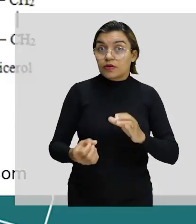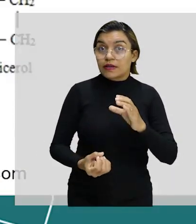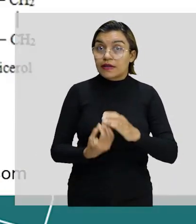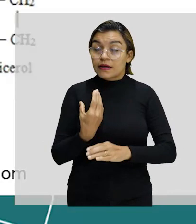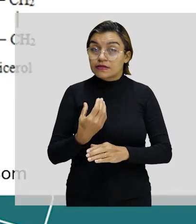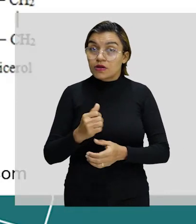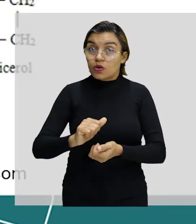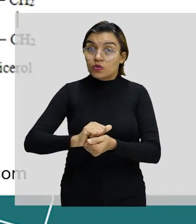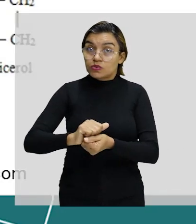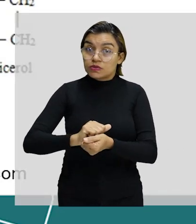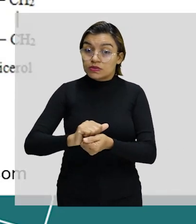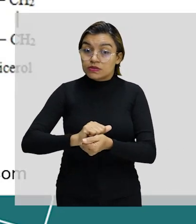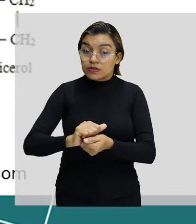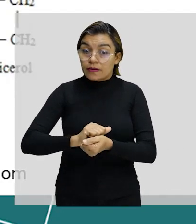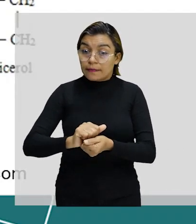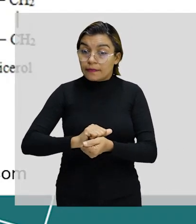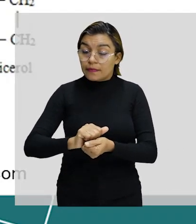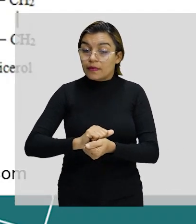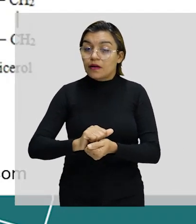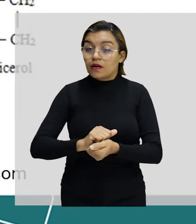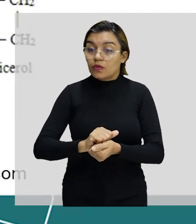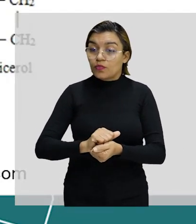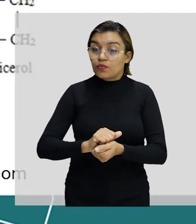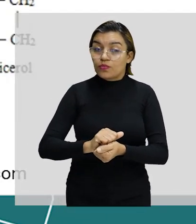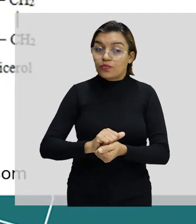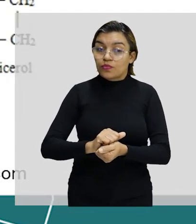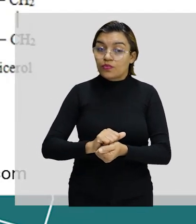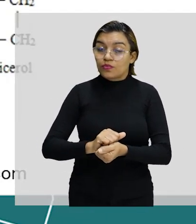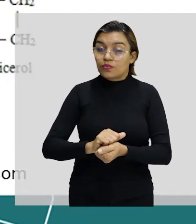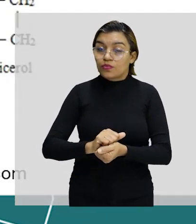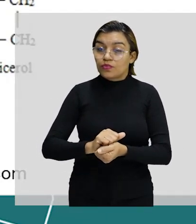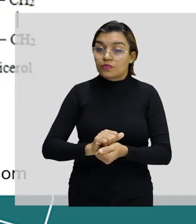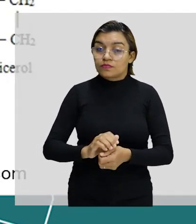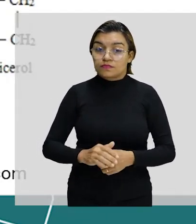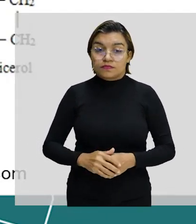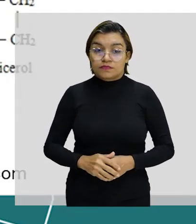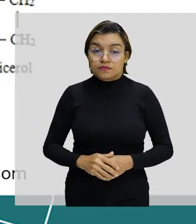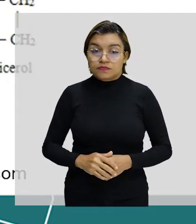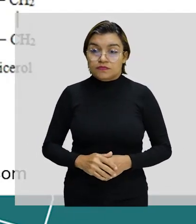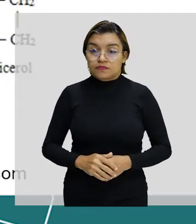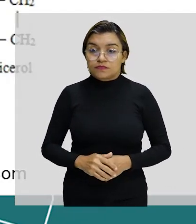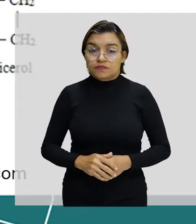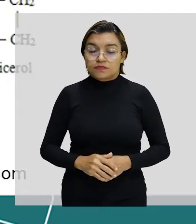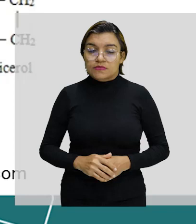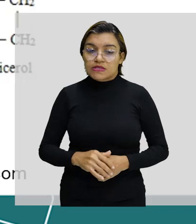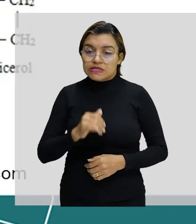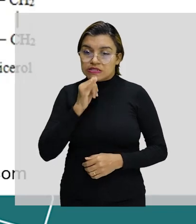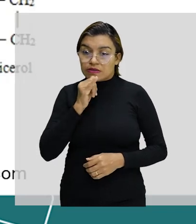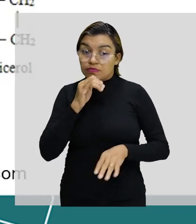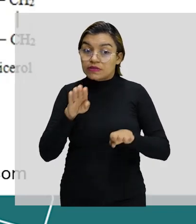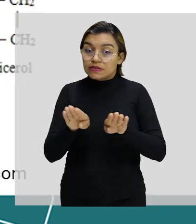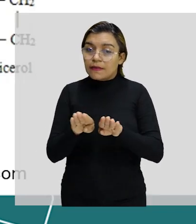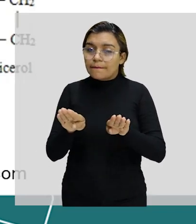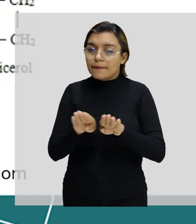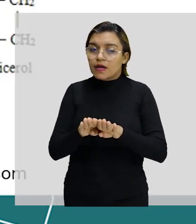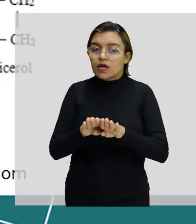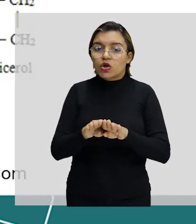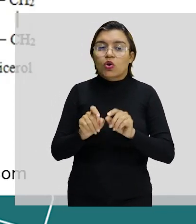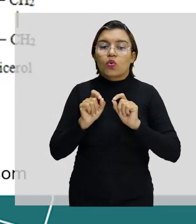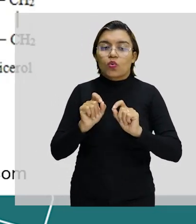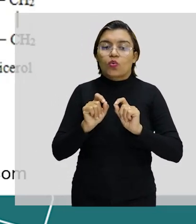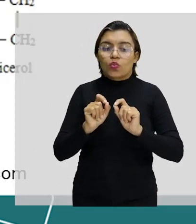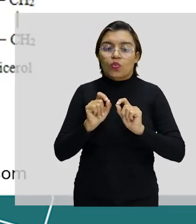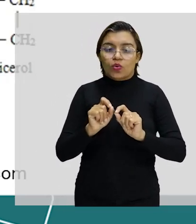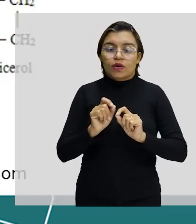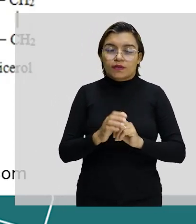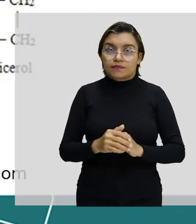um triglicerídeo, a produção do sabão olha só, eu trouxe aqui na tela essa